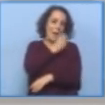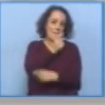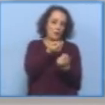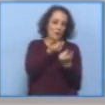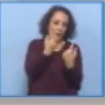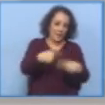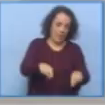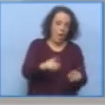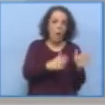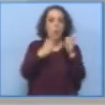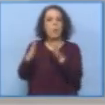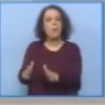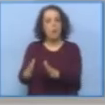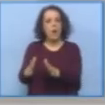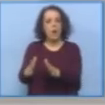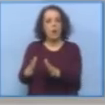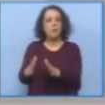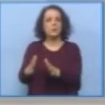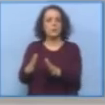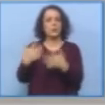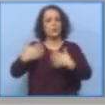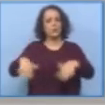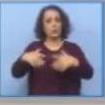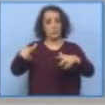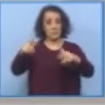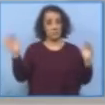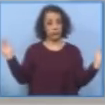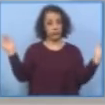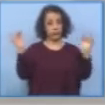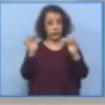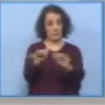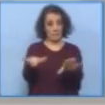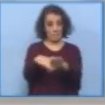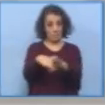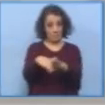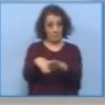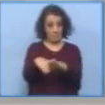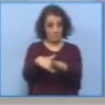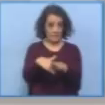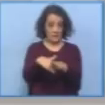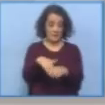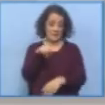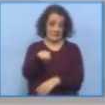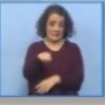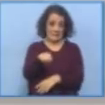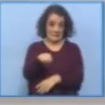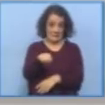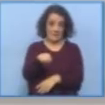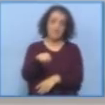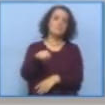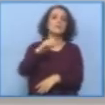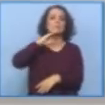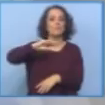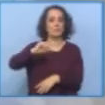mas foi de facto um grande enriquecimento essa participação nas jornadas em Santiago de